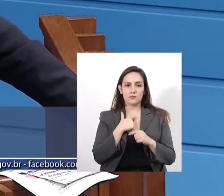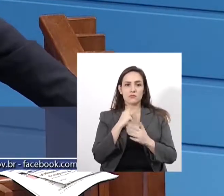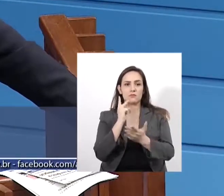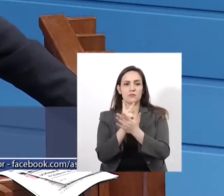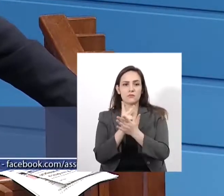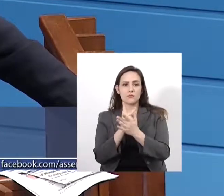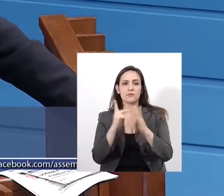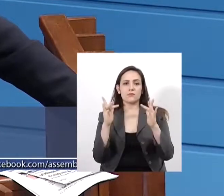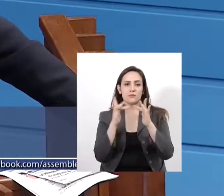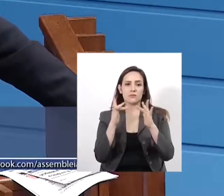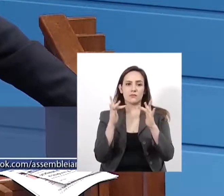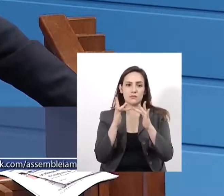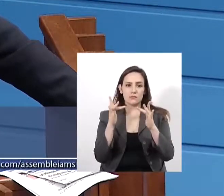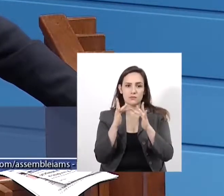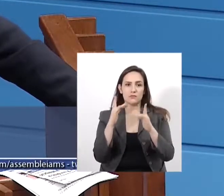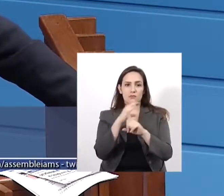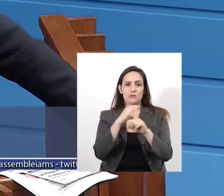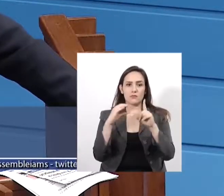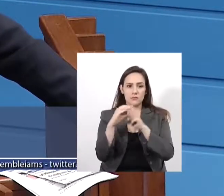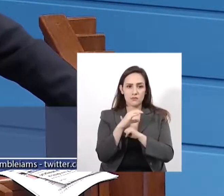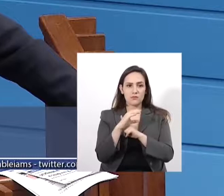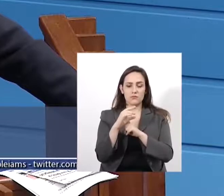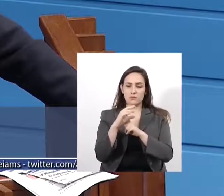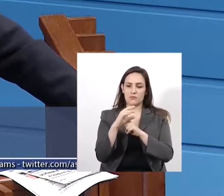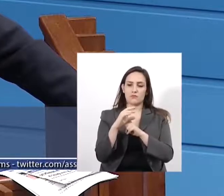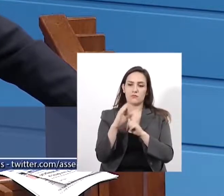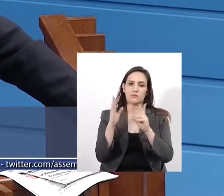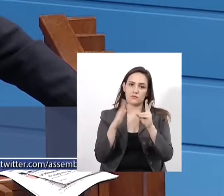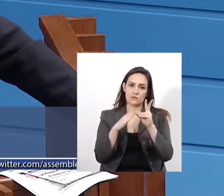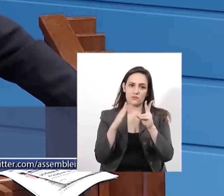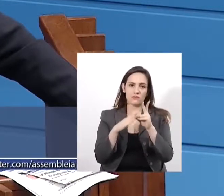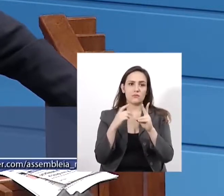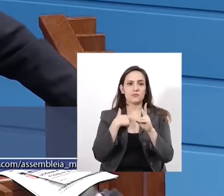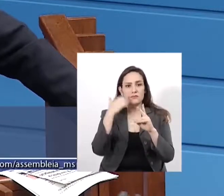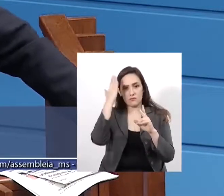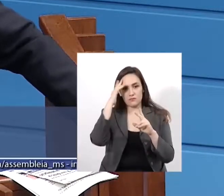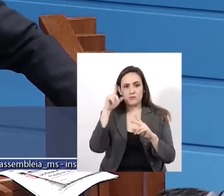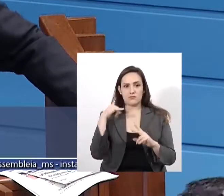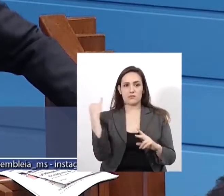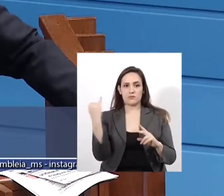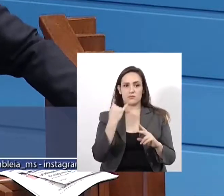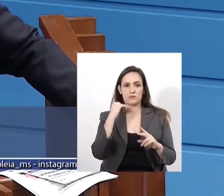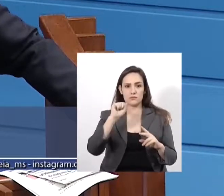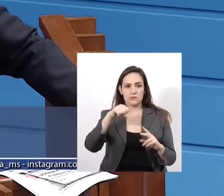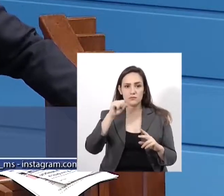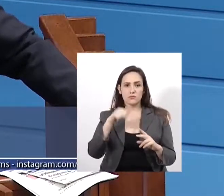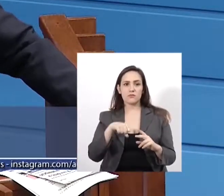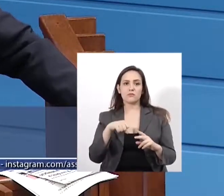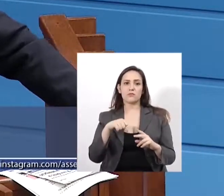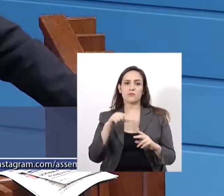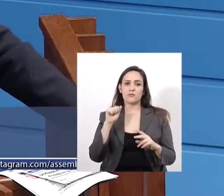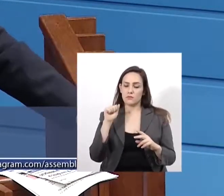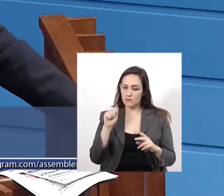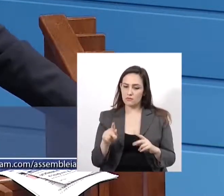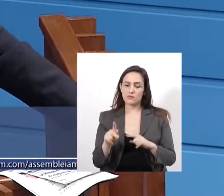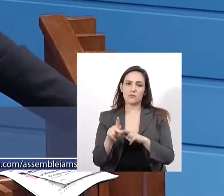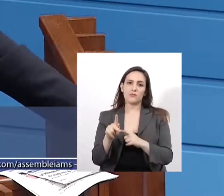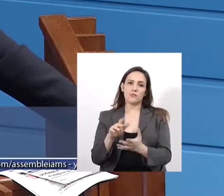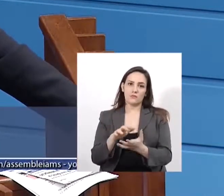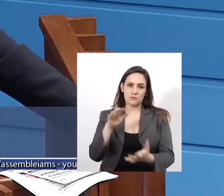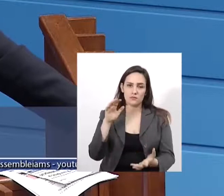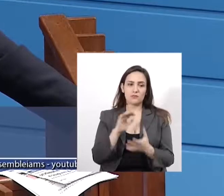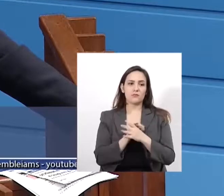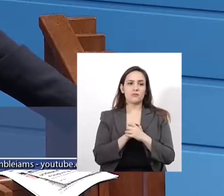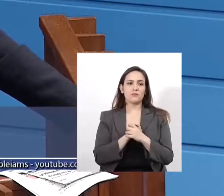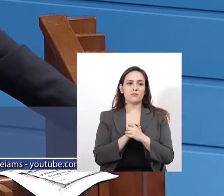comunidades indígenas aqui do nosso estado, sei o quanto é importante uma aposentadoria de alguém de uma família